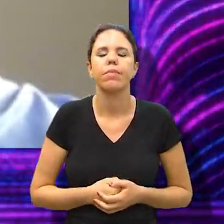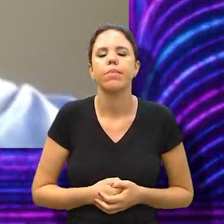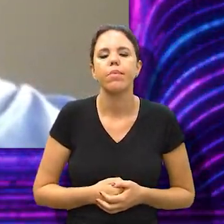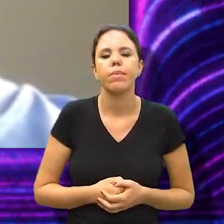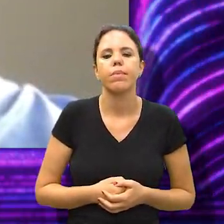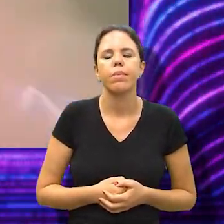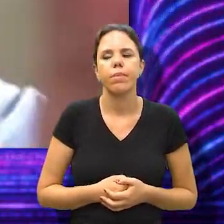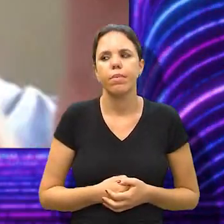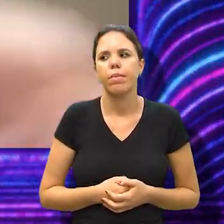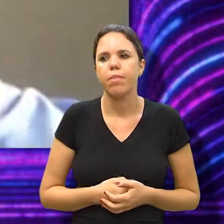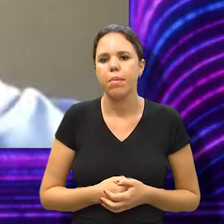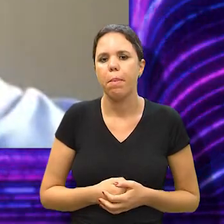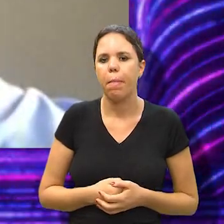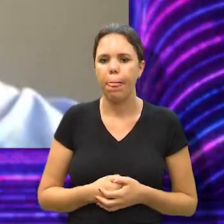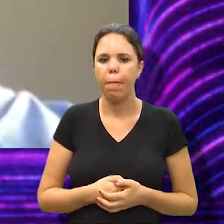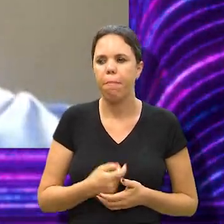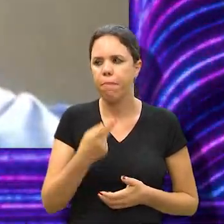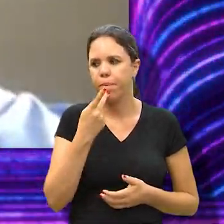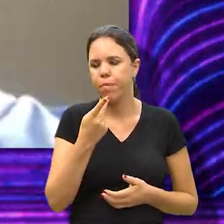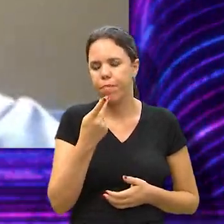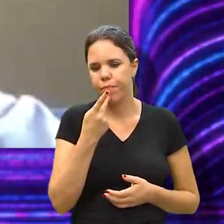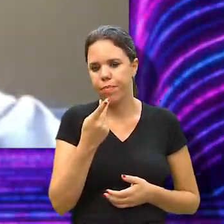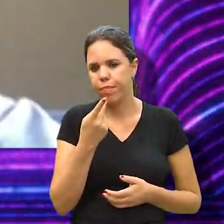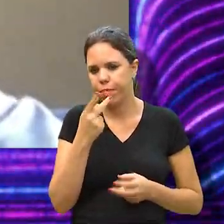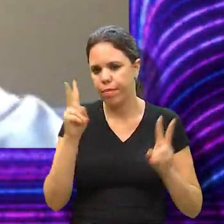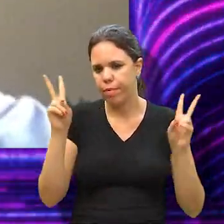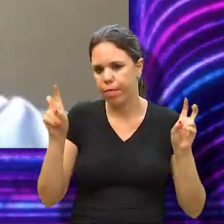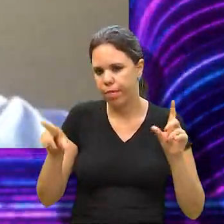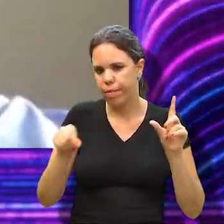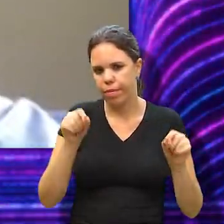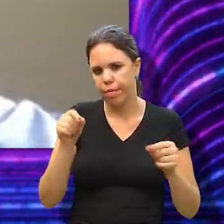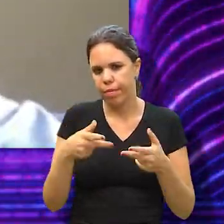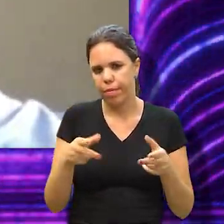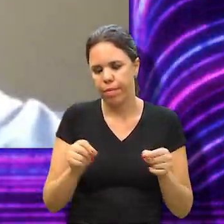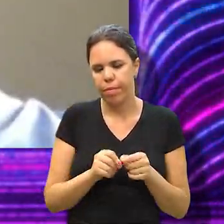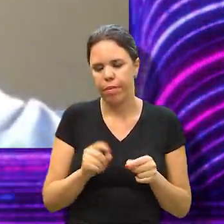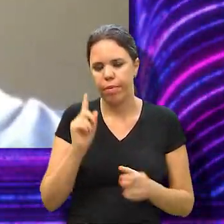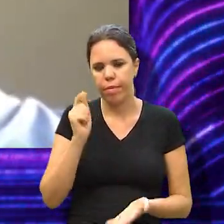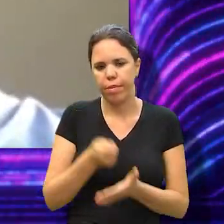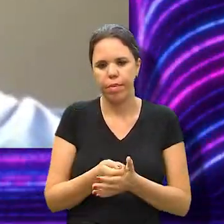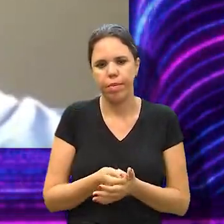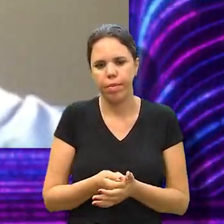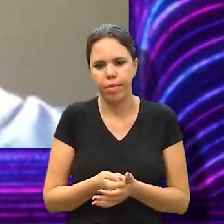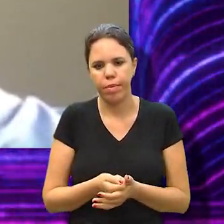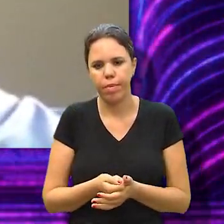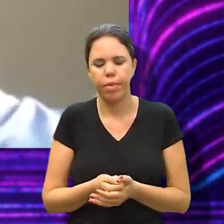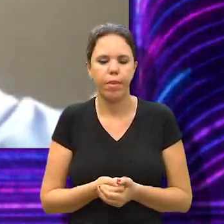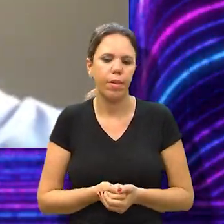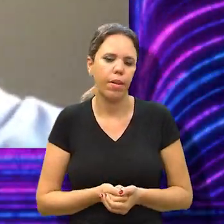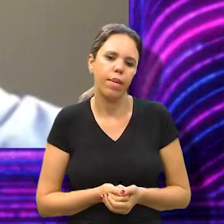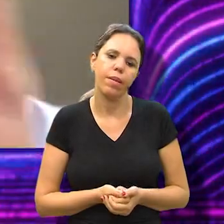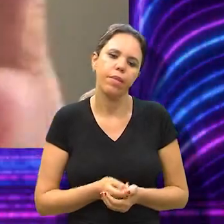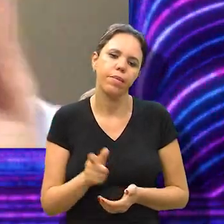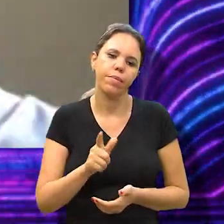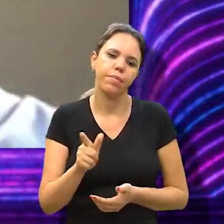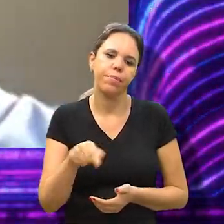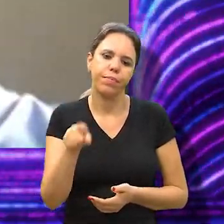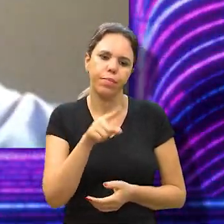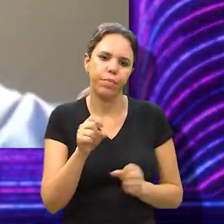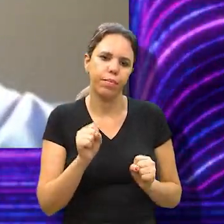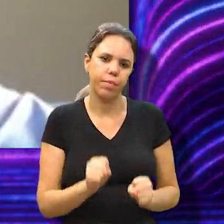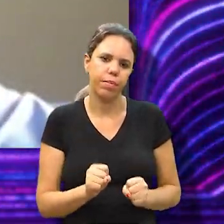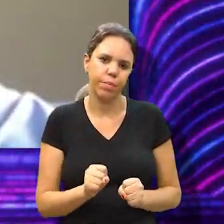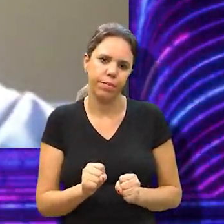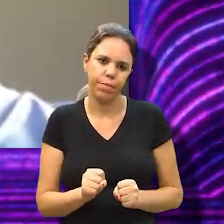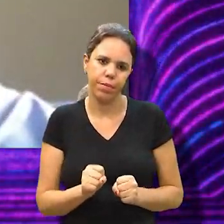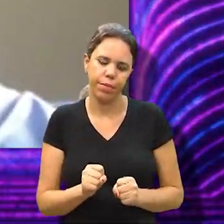posto, enfim, falando muito sobre essa questão de escolhas, decisões, falo muito sobre isso, e obviamente